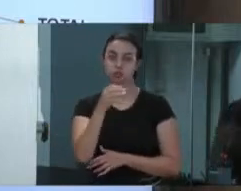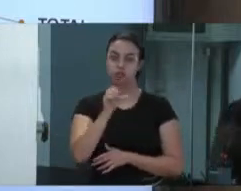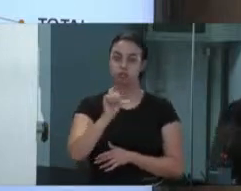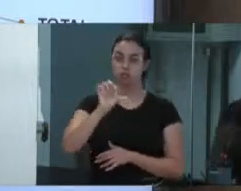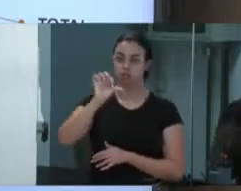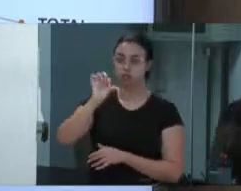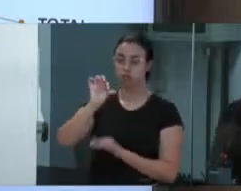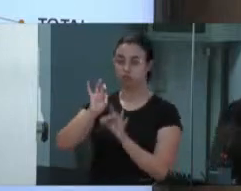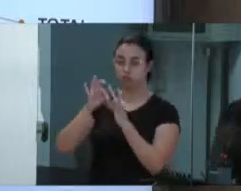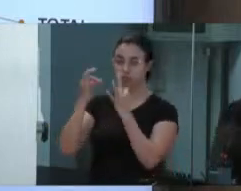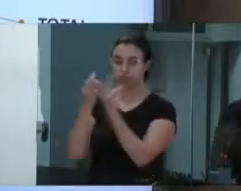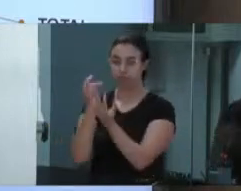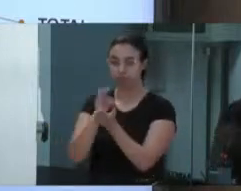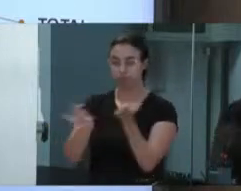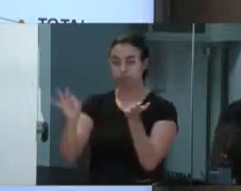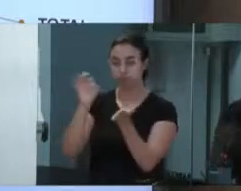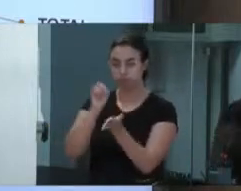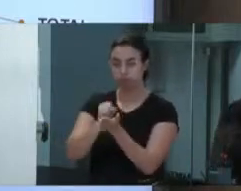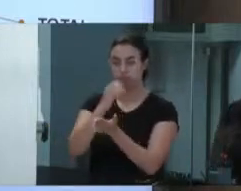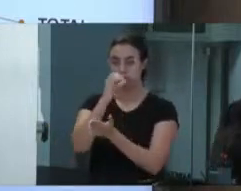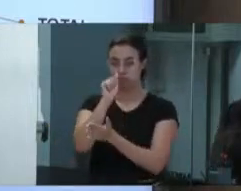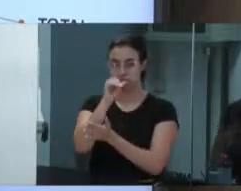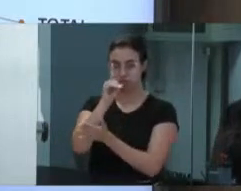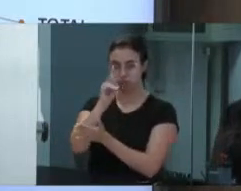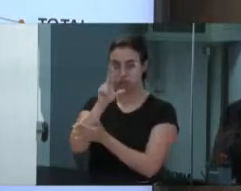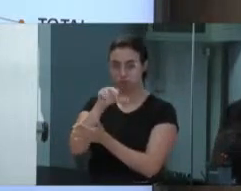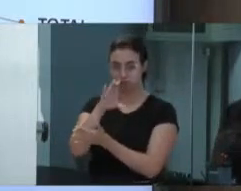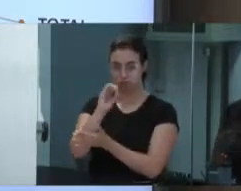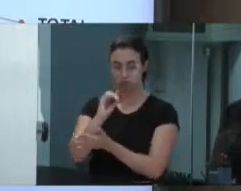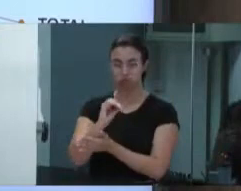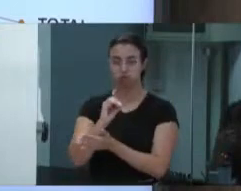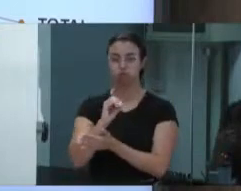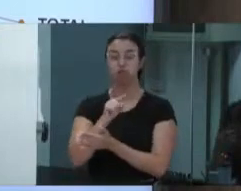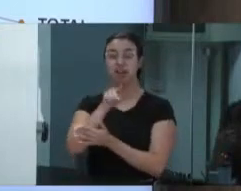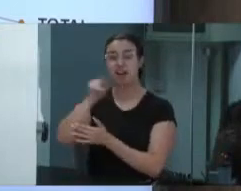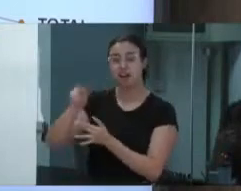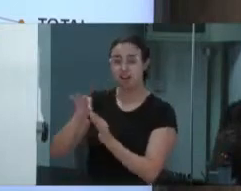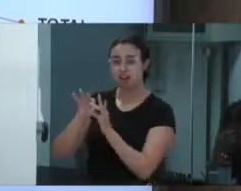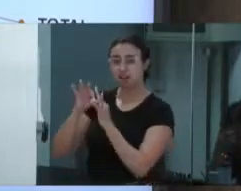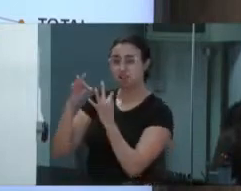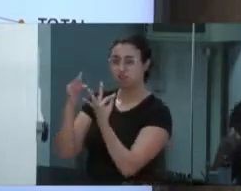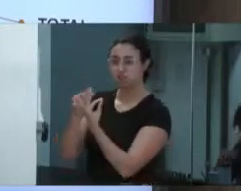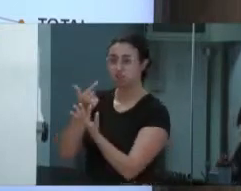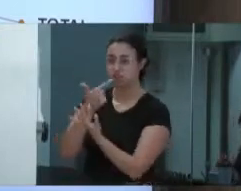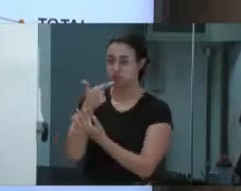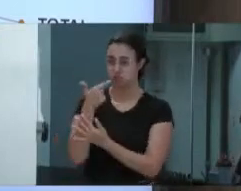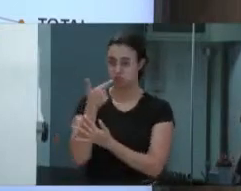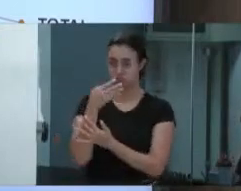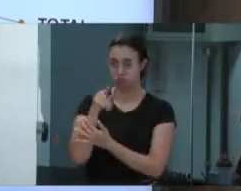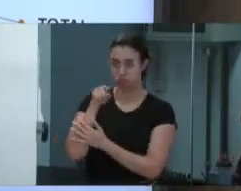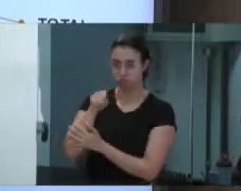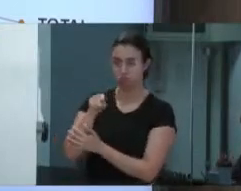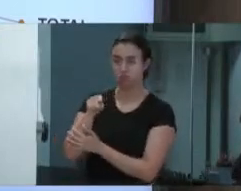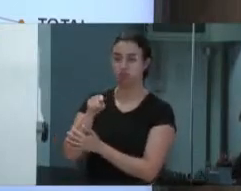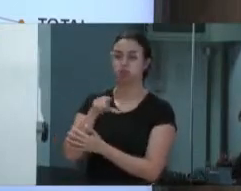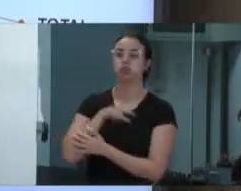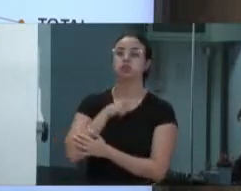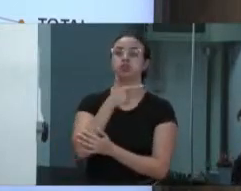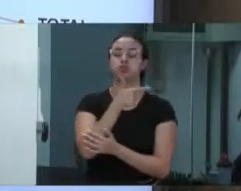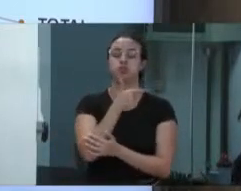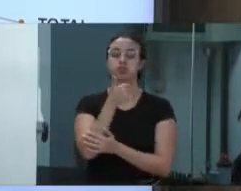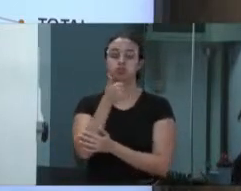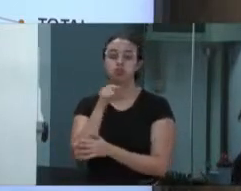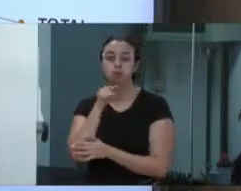24.489 famílias inscritas no cadastro único. Né, dessas famílias, nós tínhamos 21 mil beneficiários do